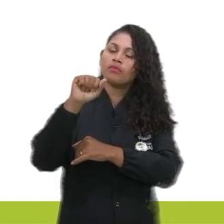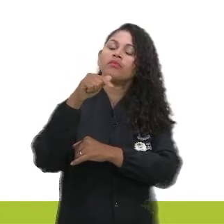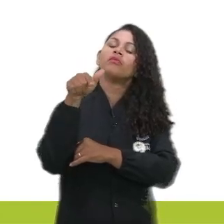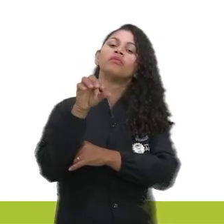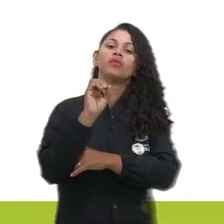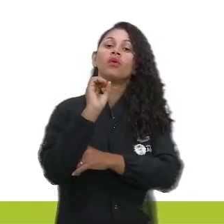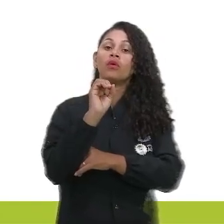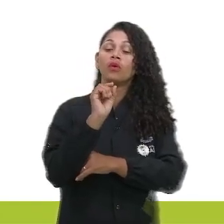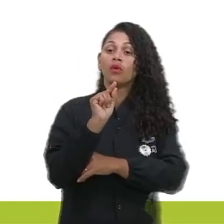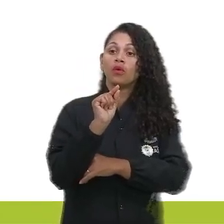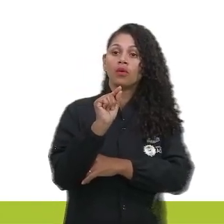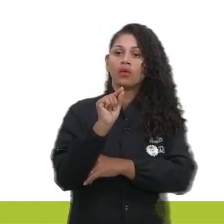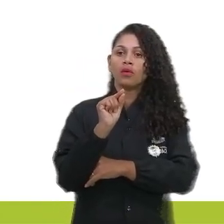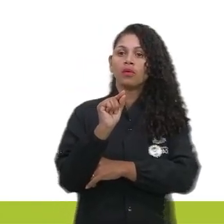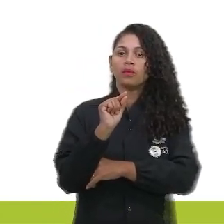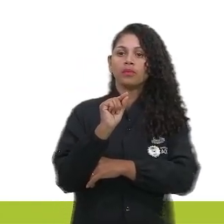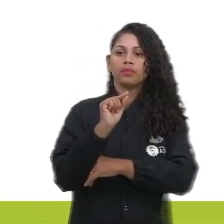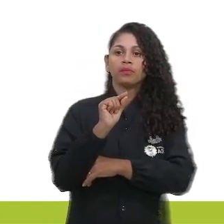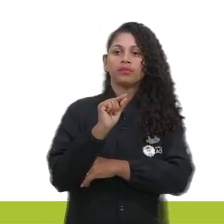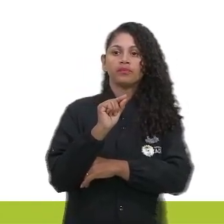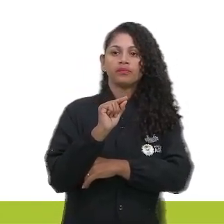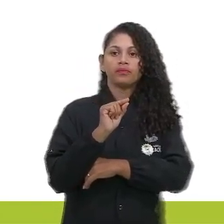tá feio, mas é um sinal de igual.